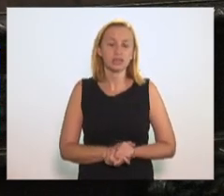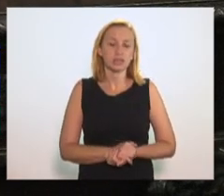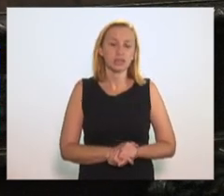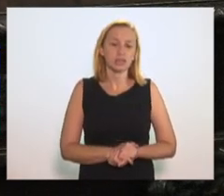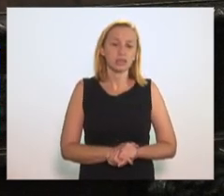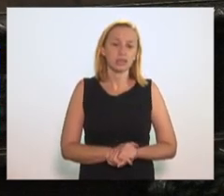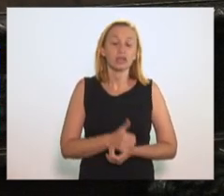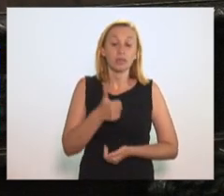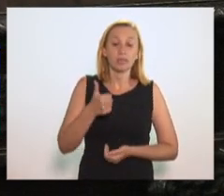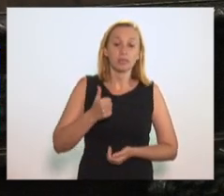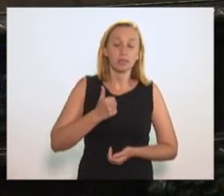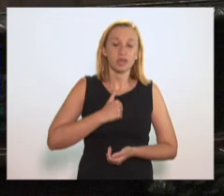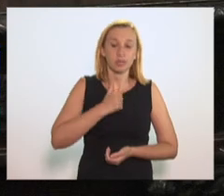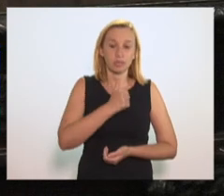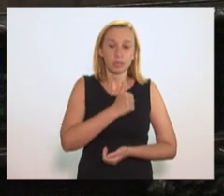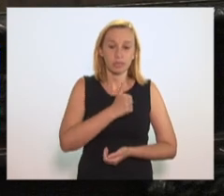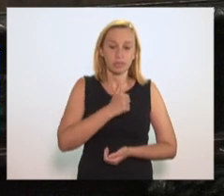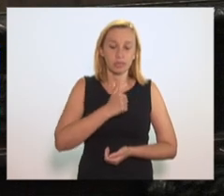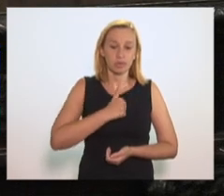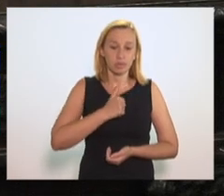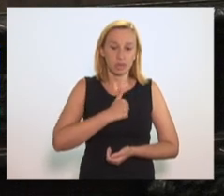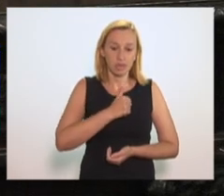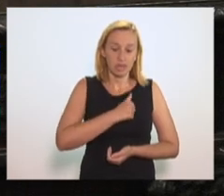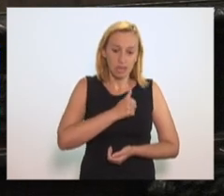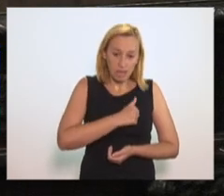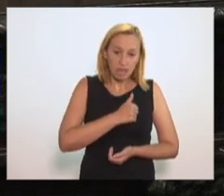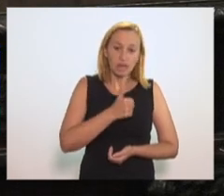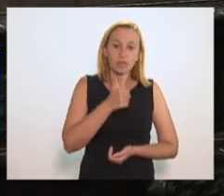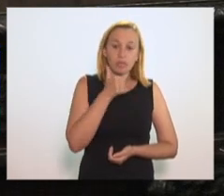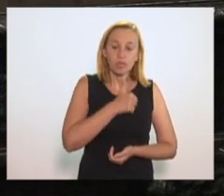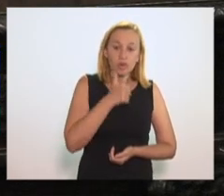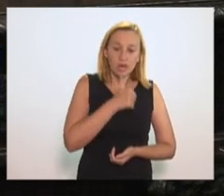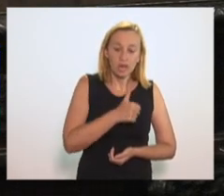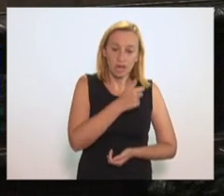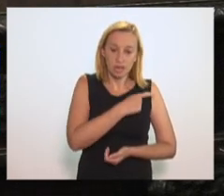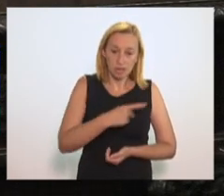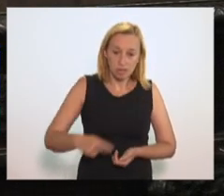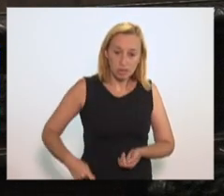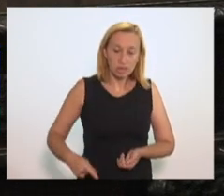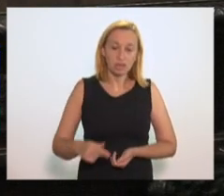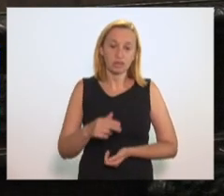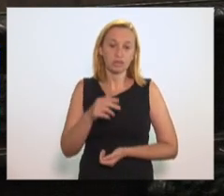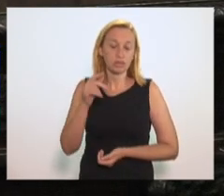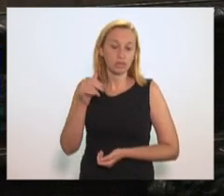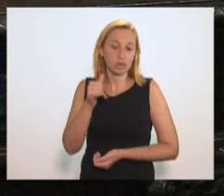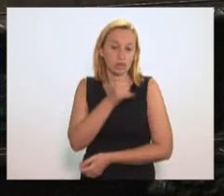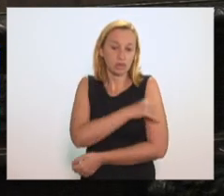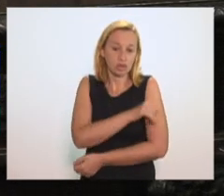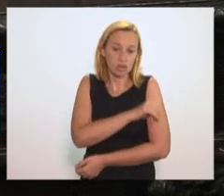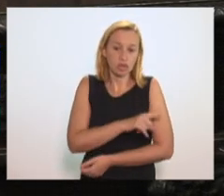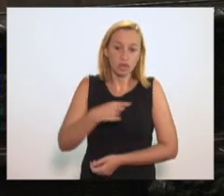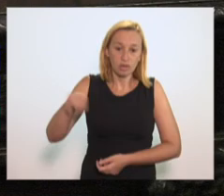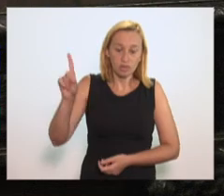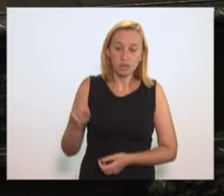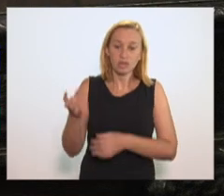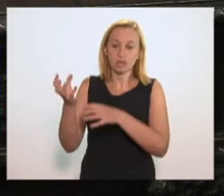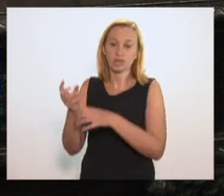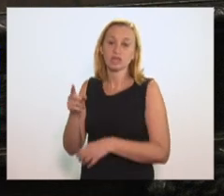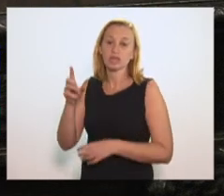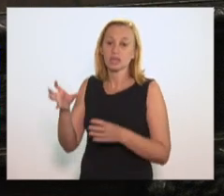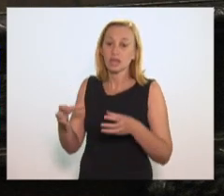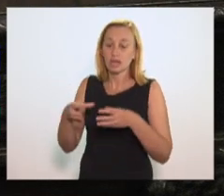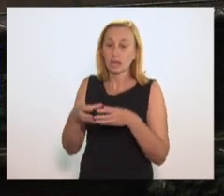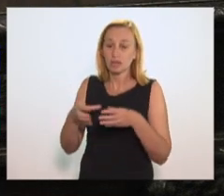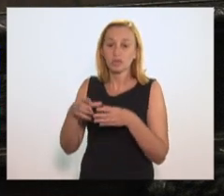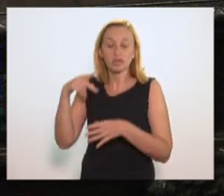primeira dama do antigo estado do Rio de Janeiro até na primeira dama da velha província eu que fiz na Câmara Municipal de Niterói com a dona vereador